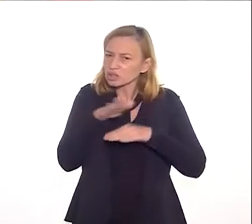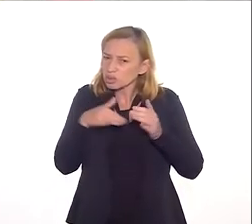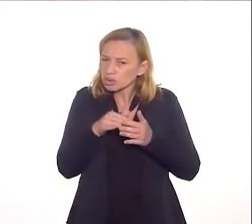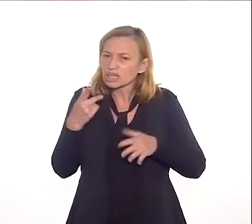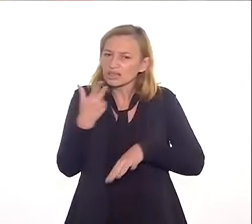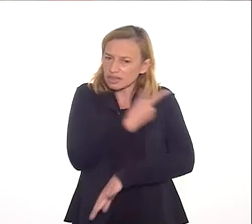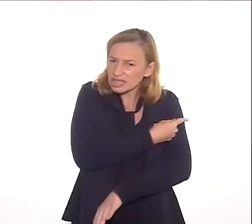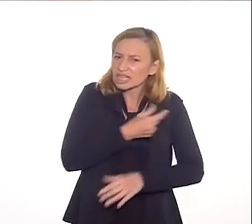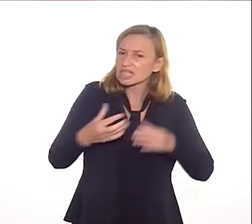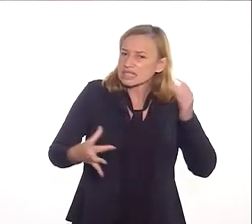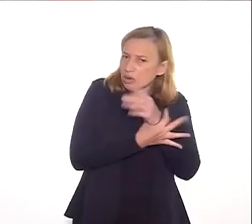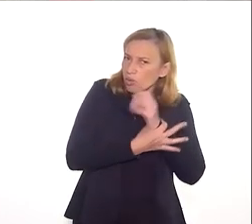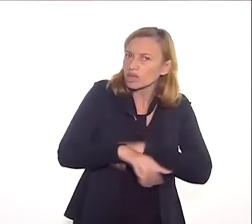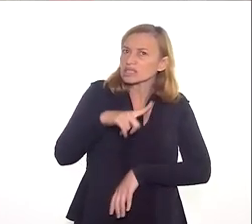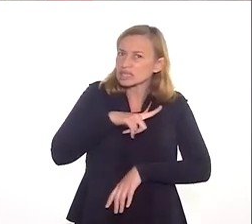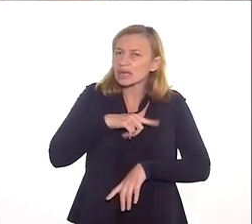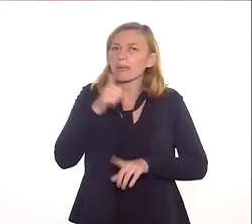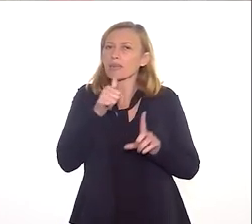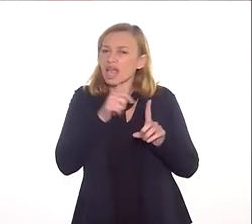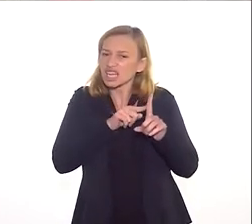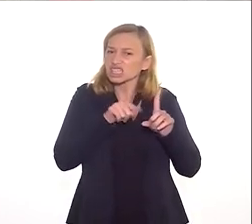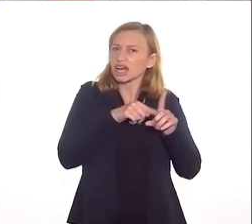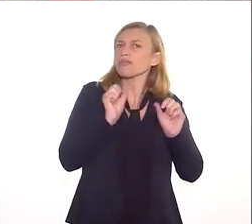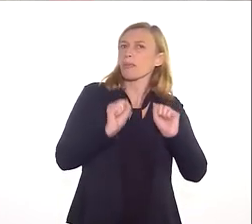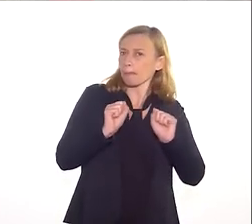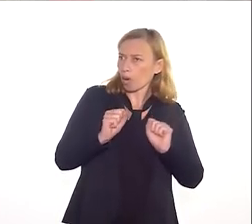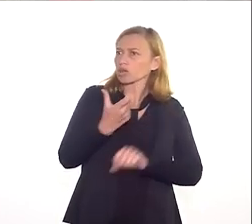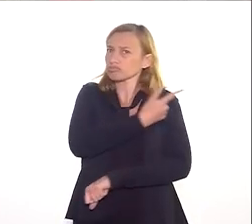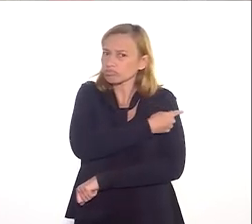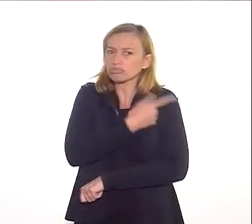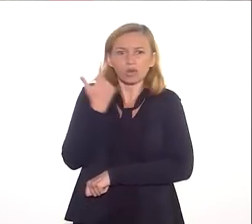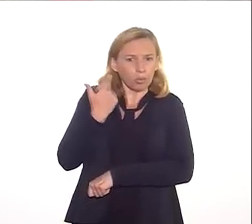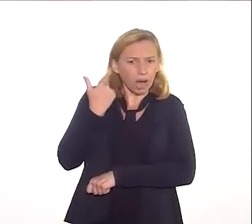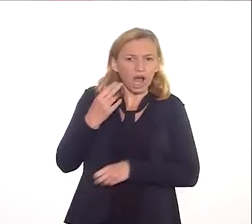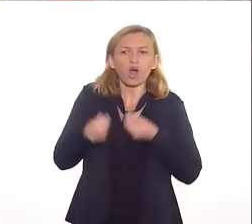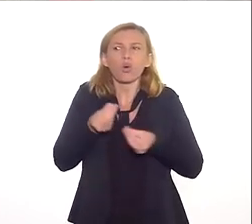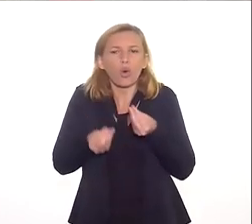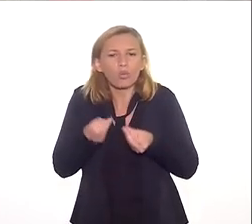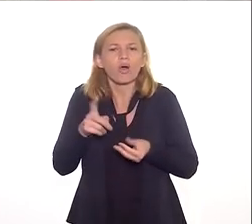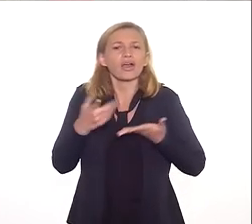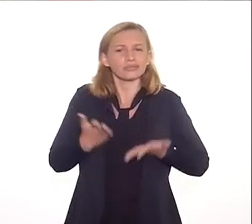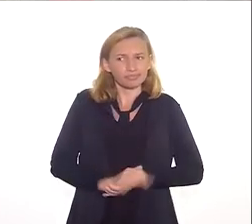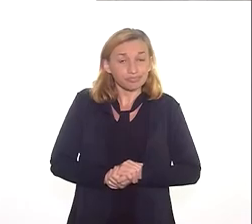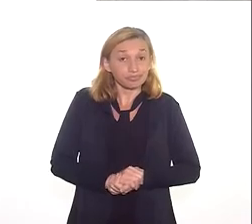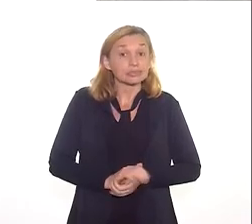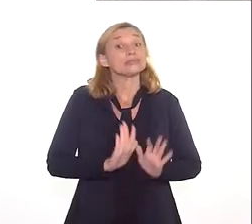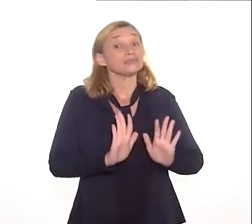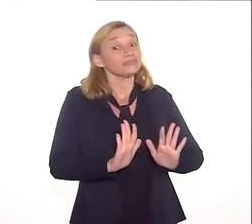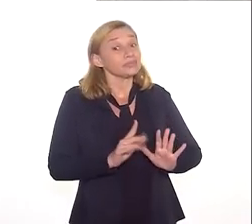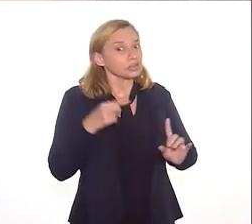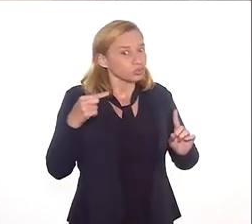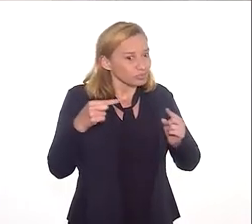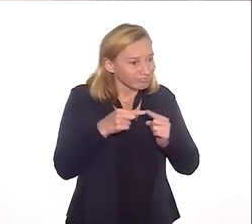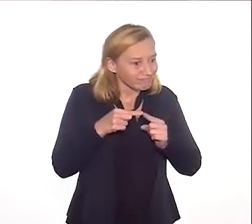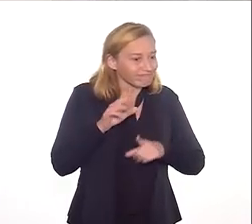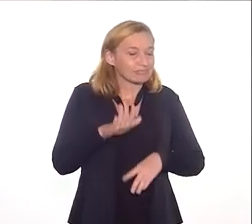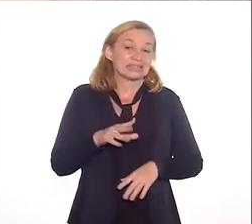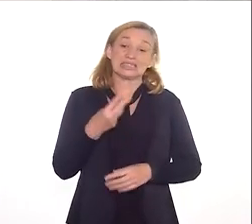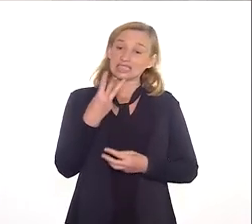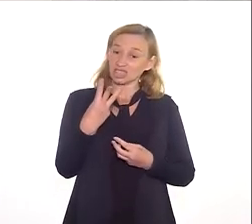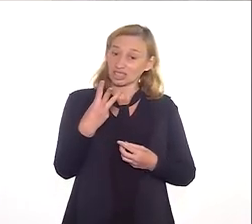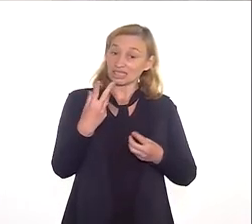vacinas da Covid são seguras para as grávidas? Elas podem tomar? Como que está essa situação? De uma maneira bem